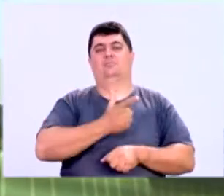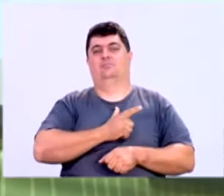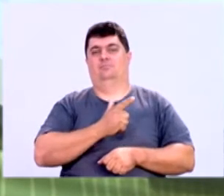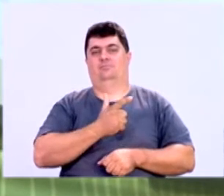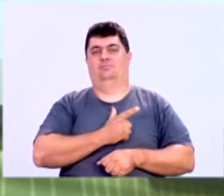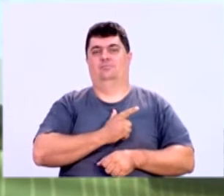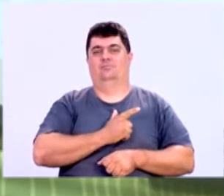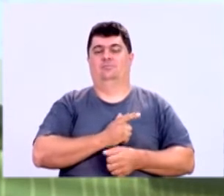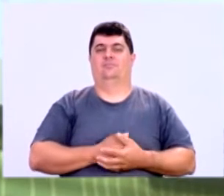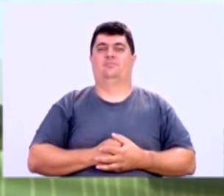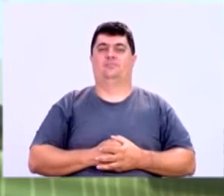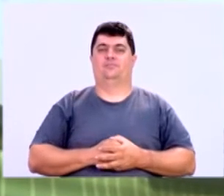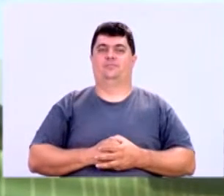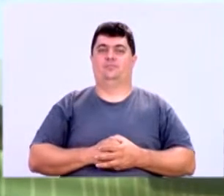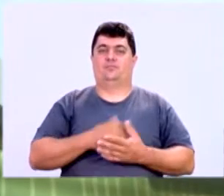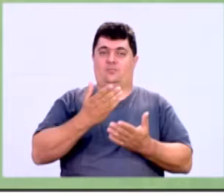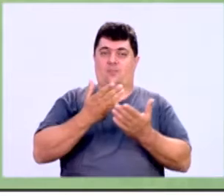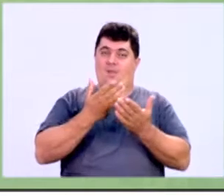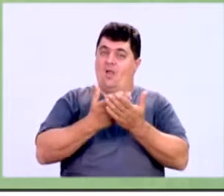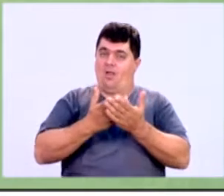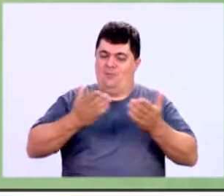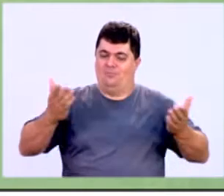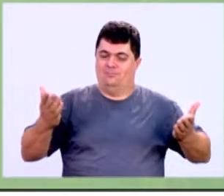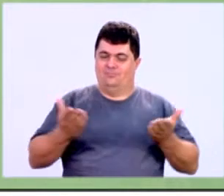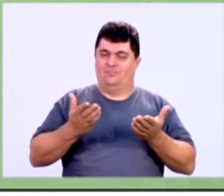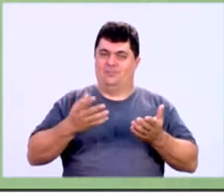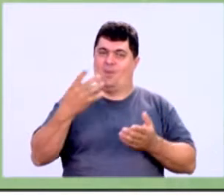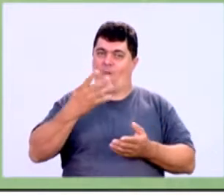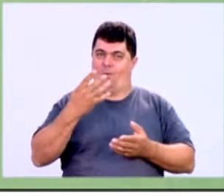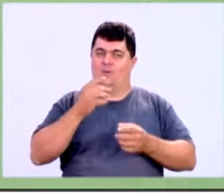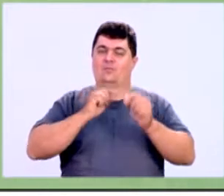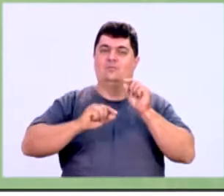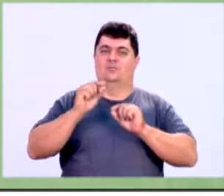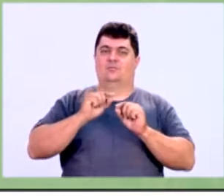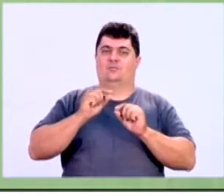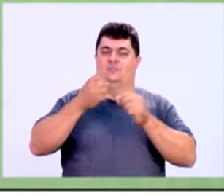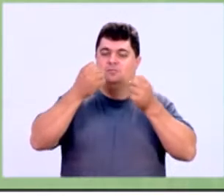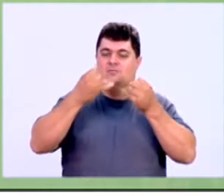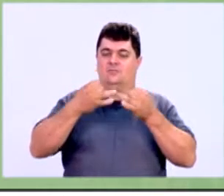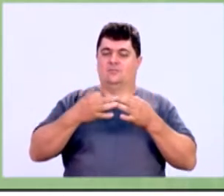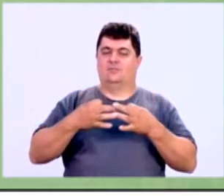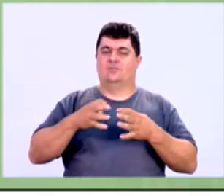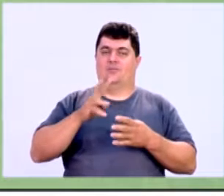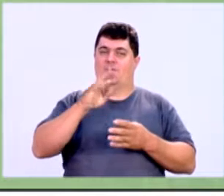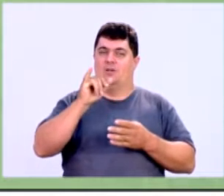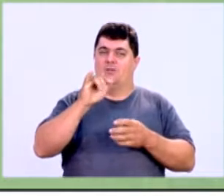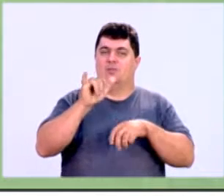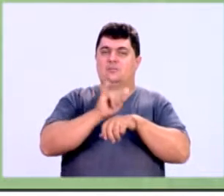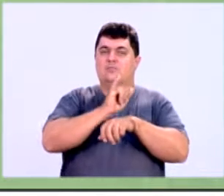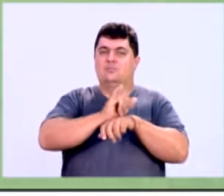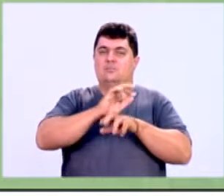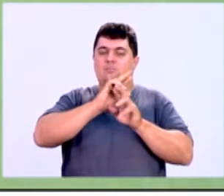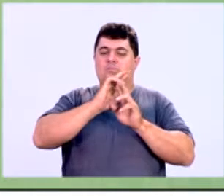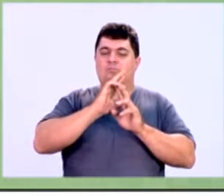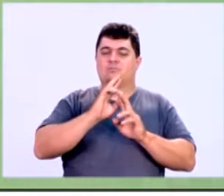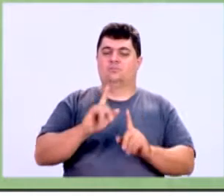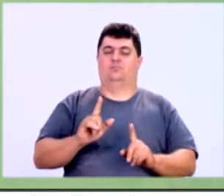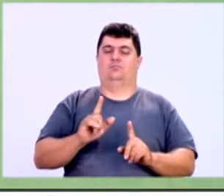sendo iniciado. E na aula de hoje, a nossa quarta unidade, nós vamos estudar uma outra estratégia que está